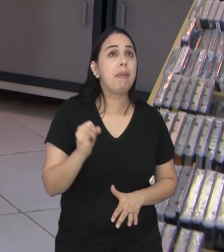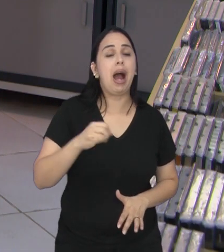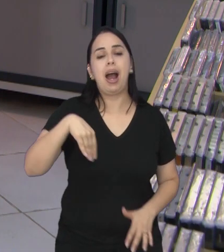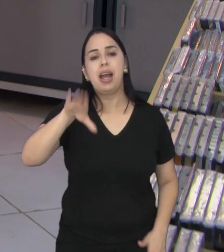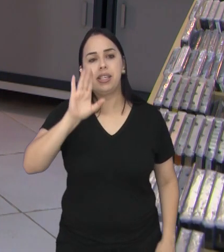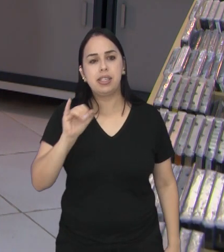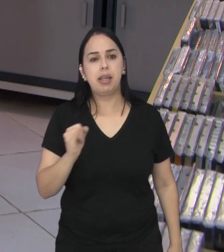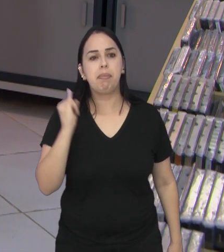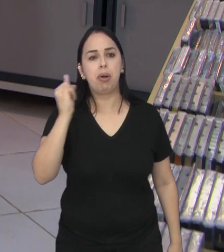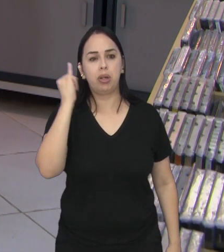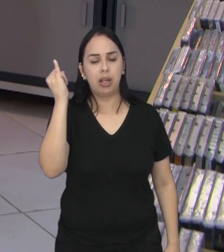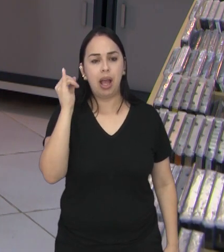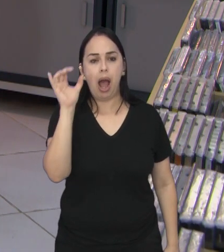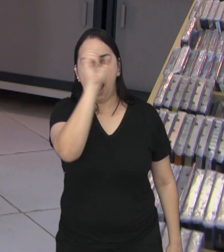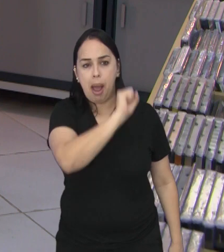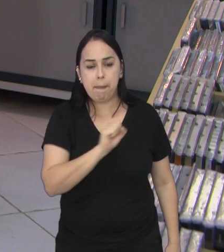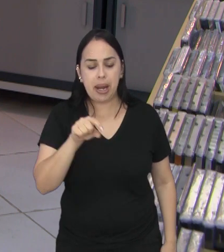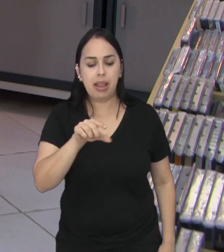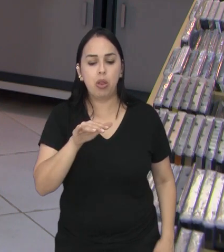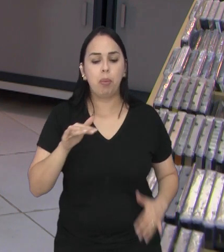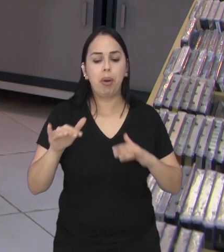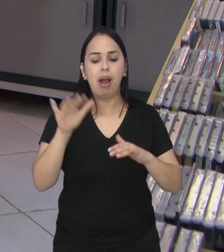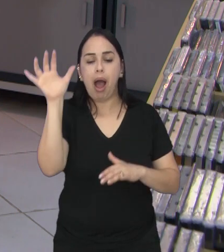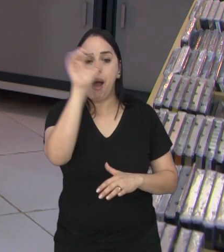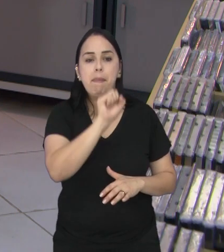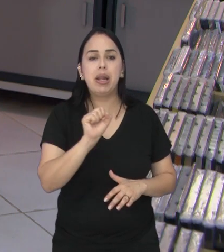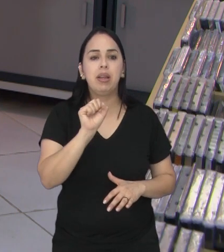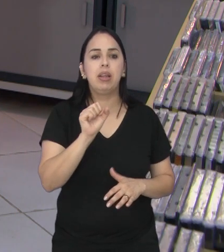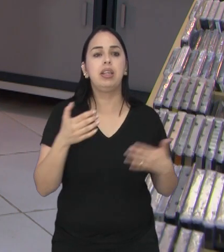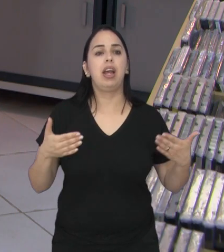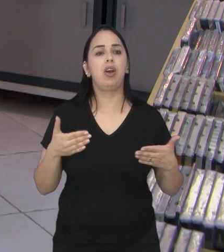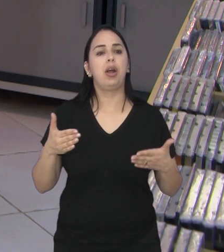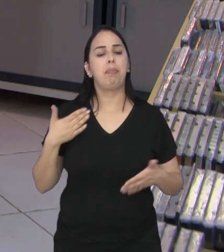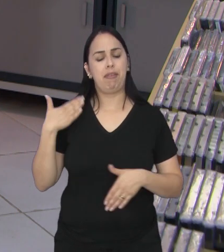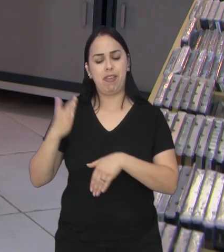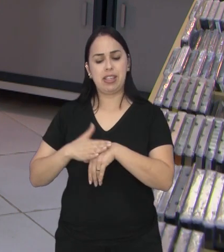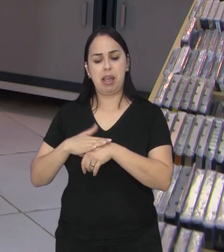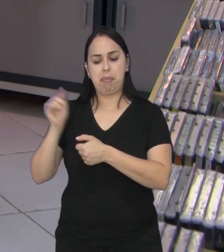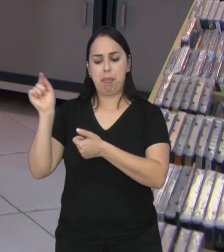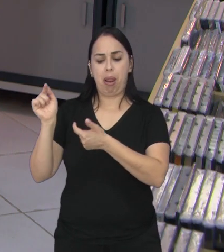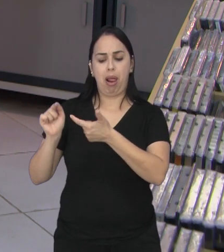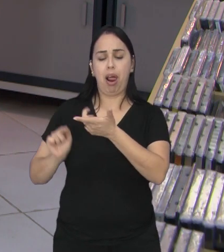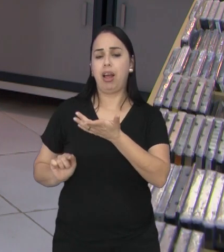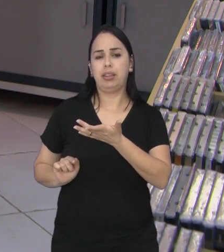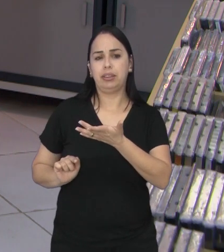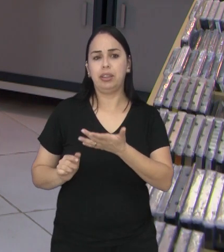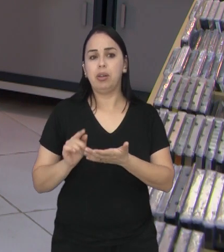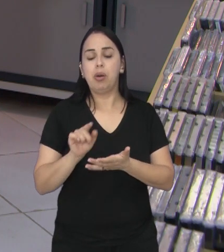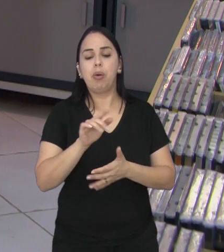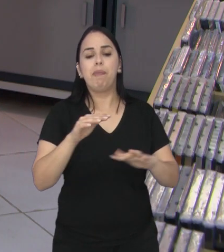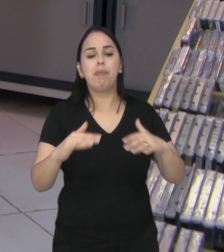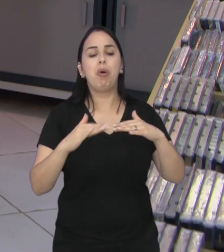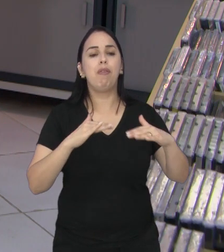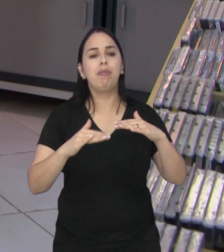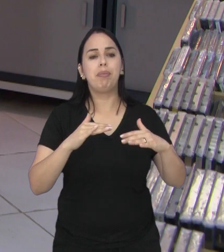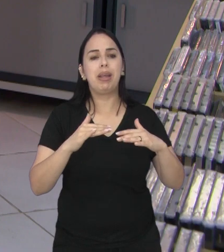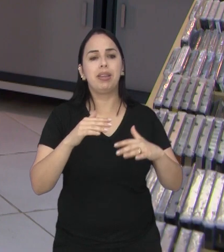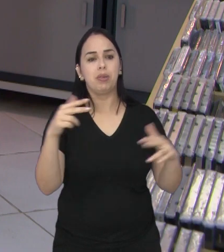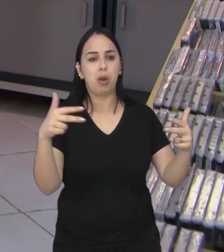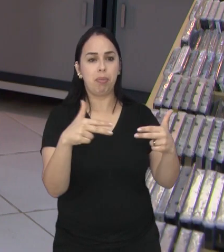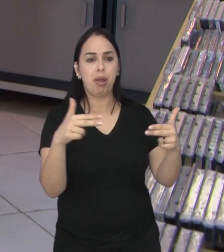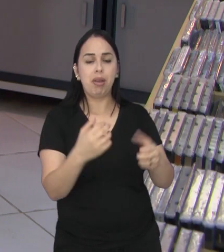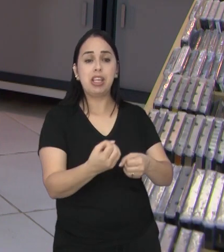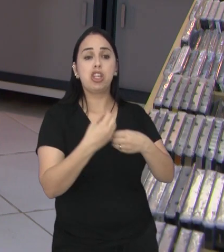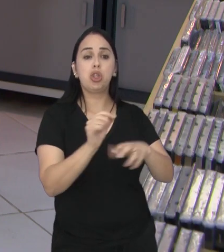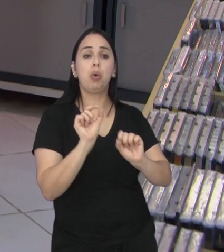que você tirou do movimento hip hop para você fazer tudo que você faz hoje, assim, o que ele te ensinou, né? O que te trouxe para você